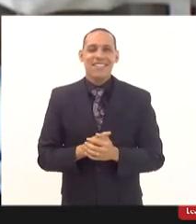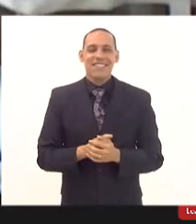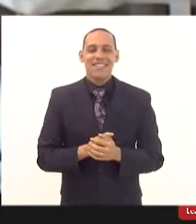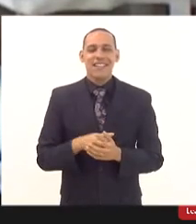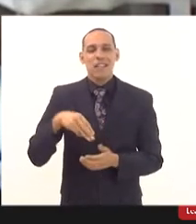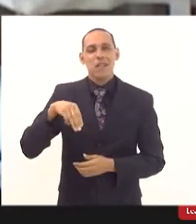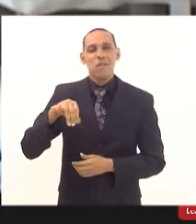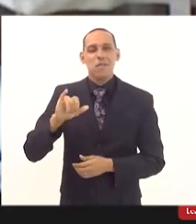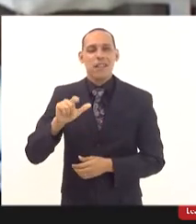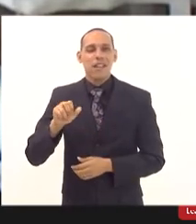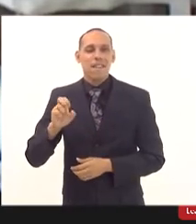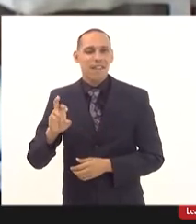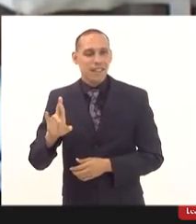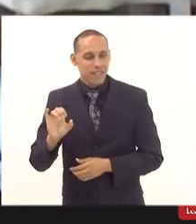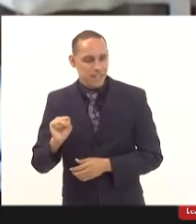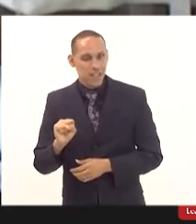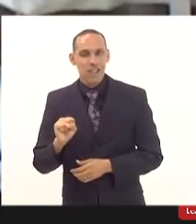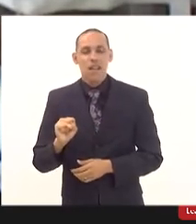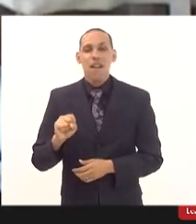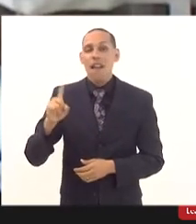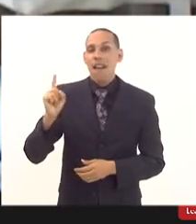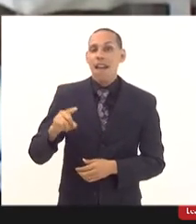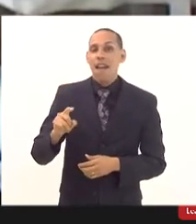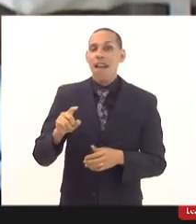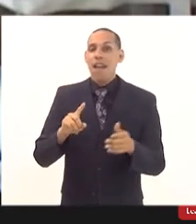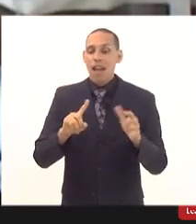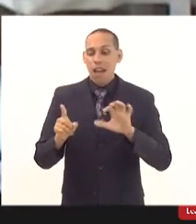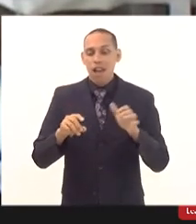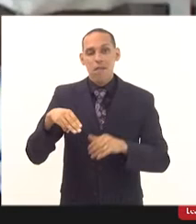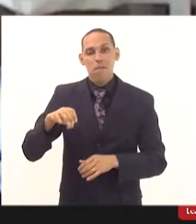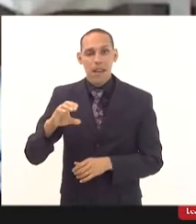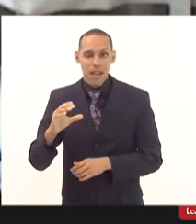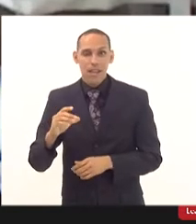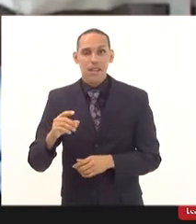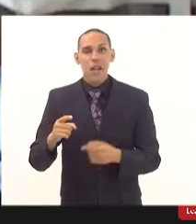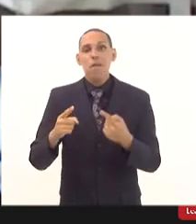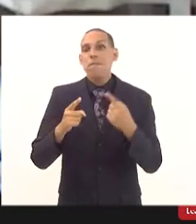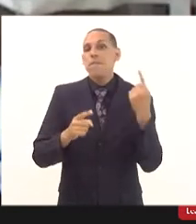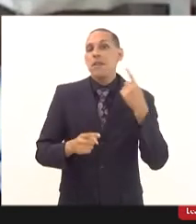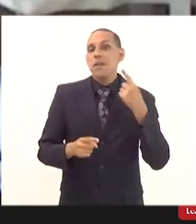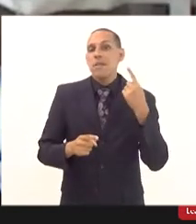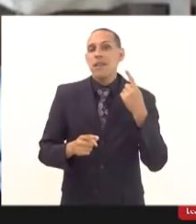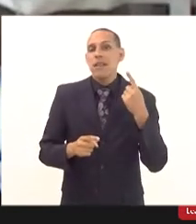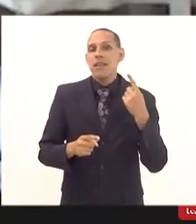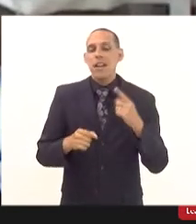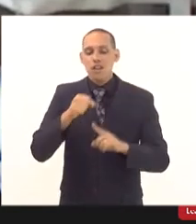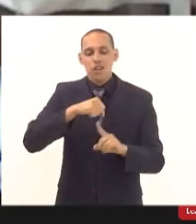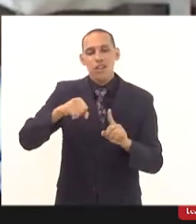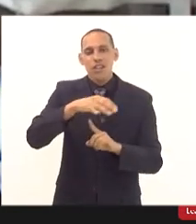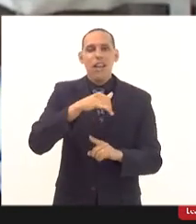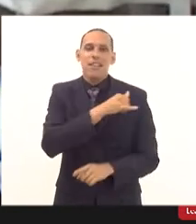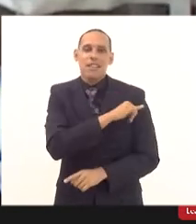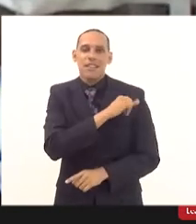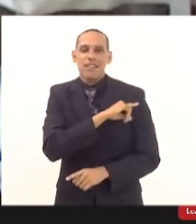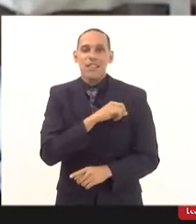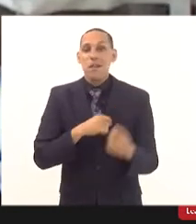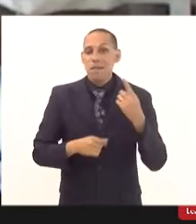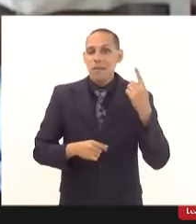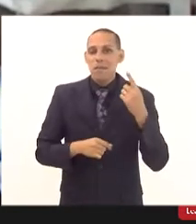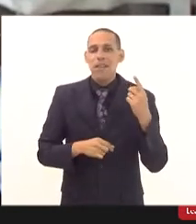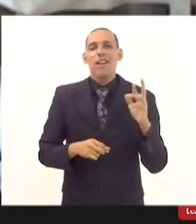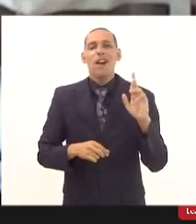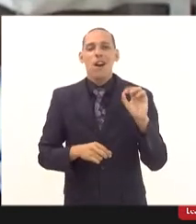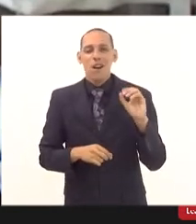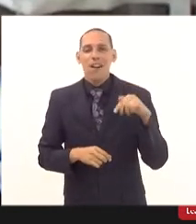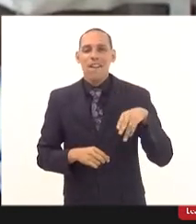nome da Neide a rádio MEC é a sucessora da primeira rádio no Brasil a Rádio Sociedade do Rio de Janeiro qualquer